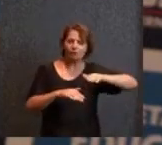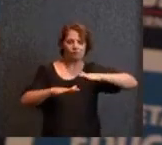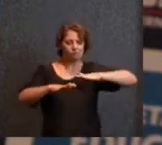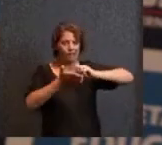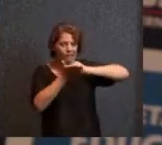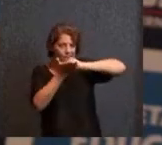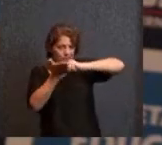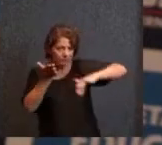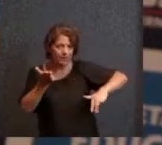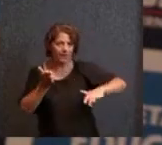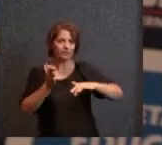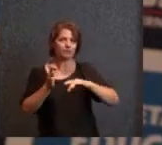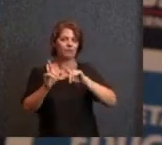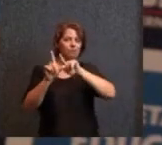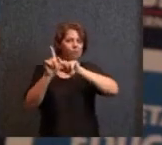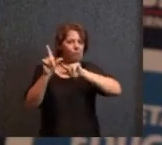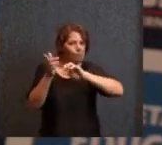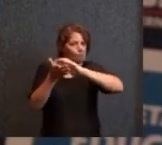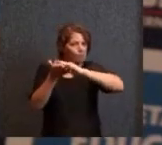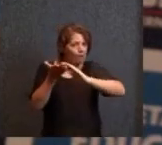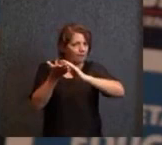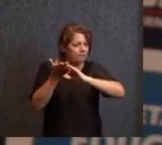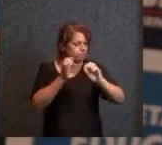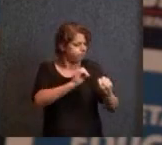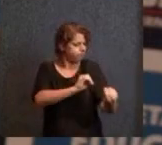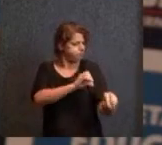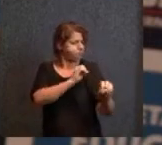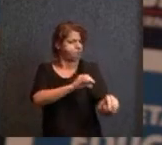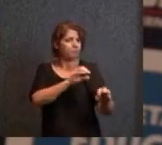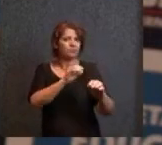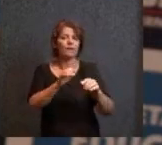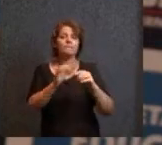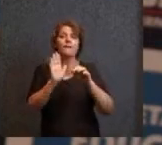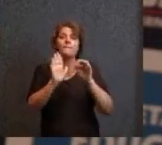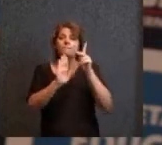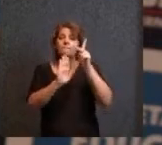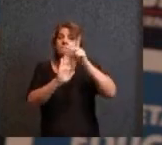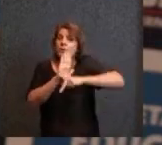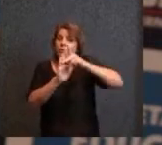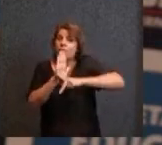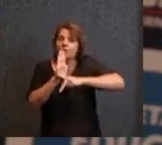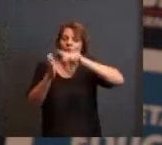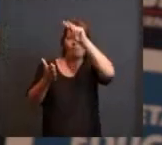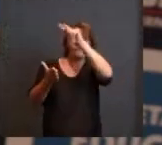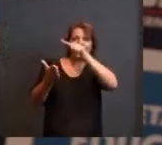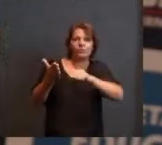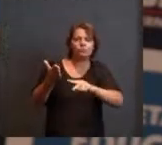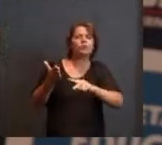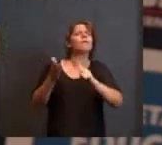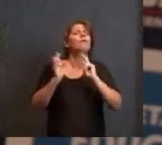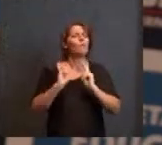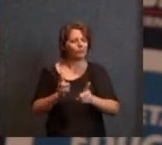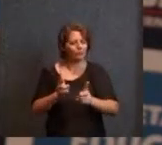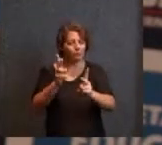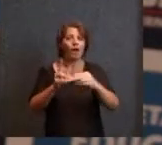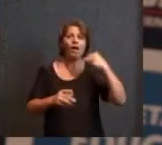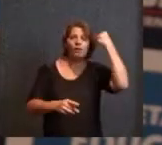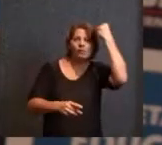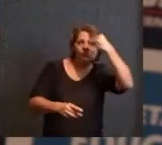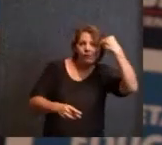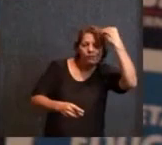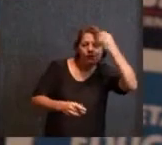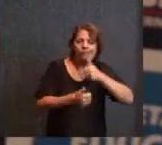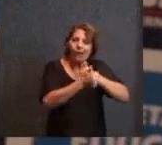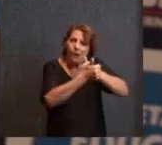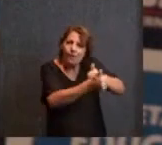letramento através do incentivo do projeto de leitura que nós lançamos ano passado, continua. As experiências até então acompanhadas